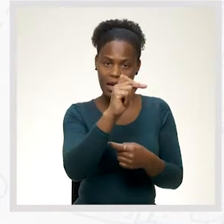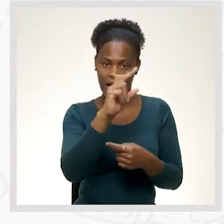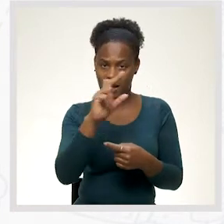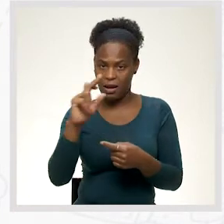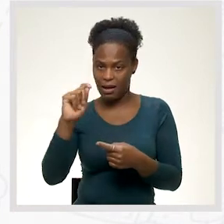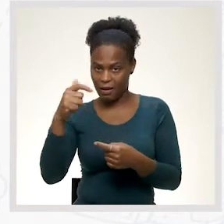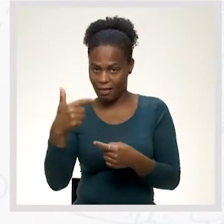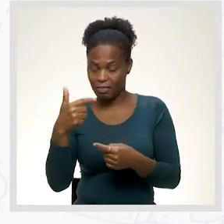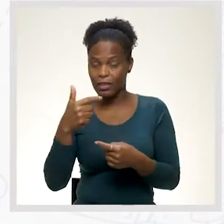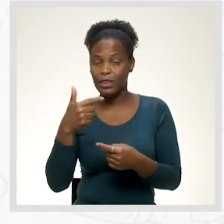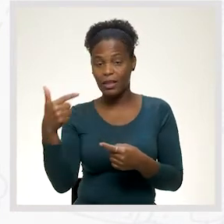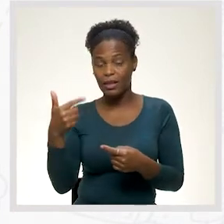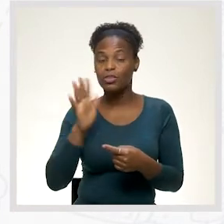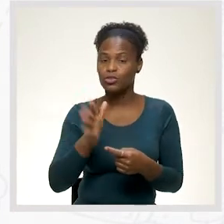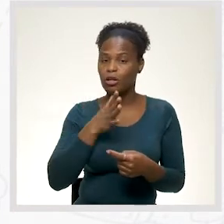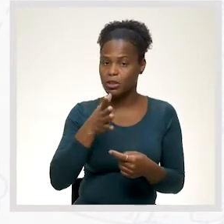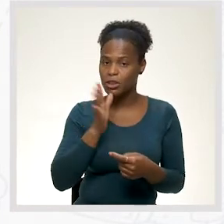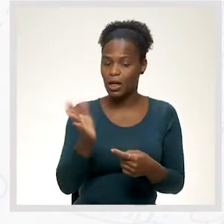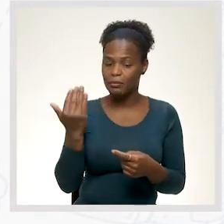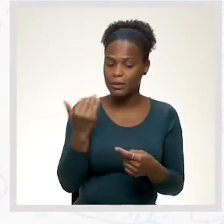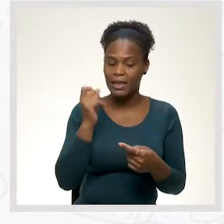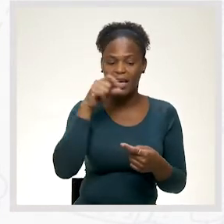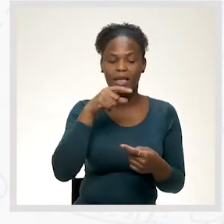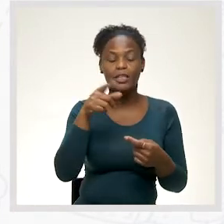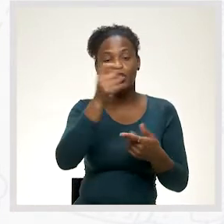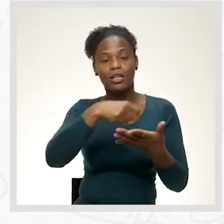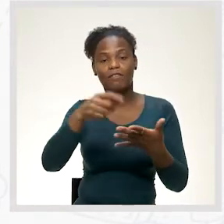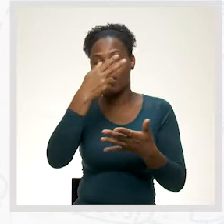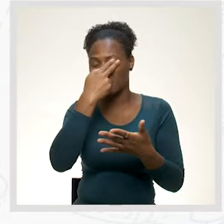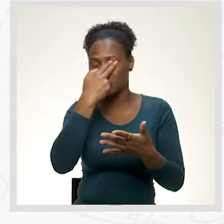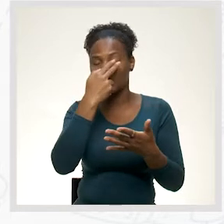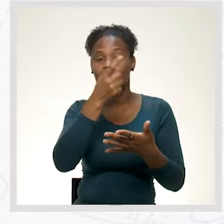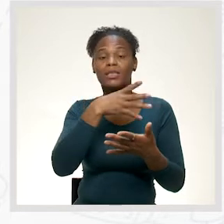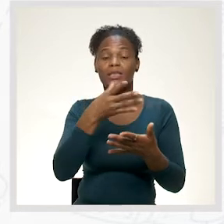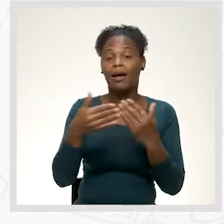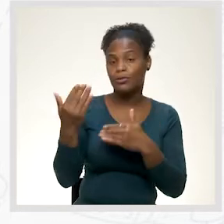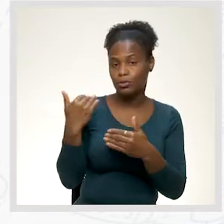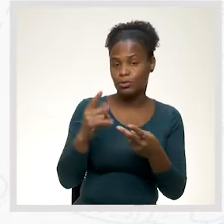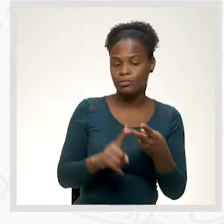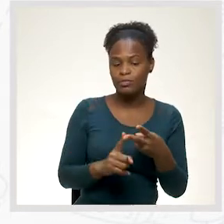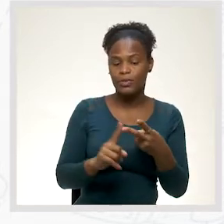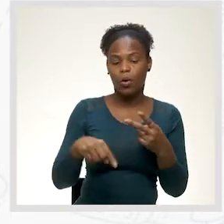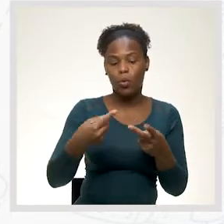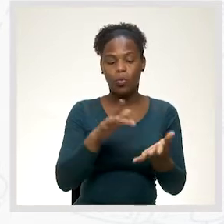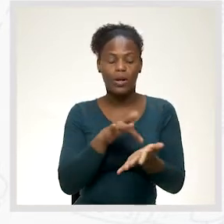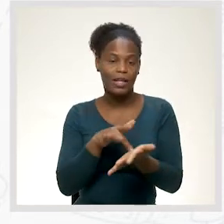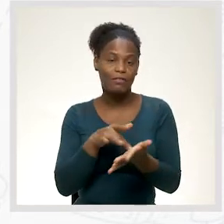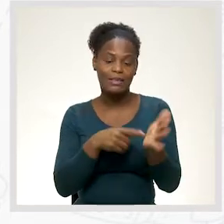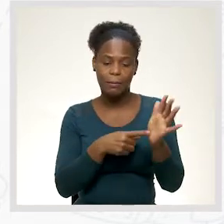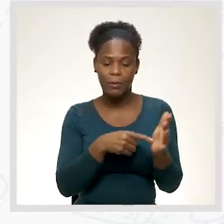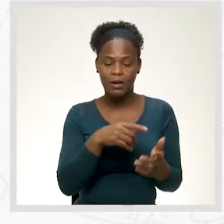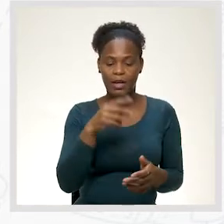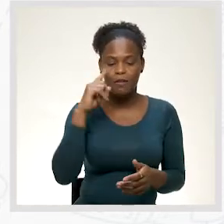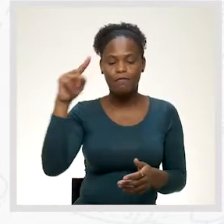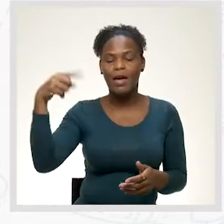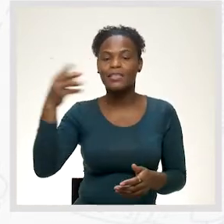aqui foi referido, que escreveu Camões, referido anteriormente, e outros livros como